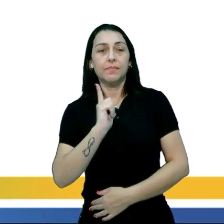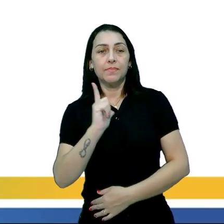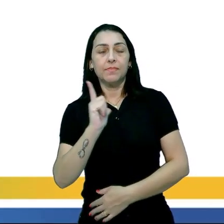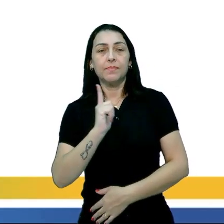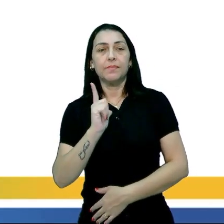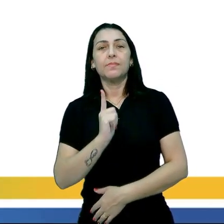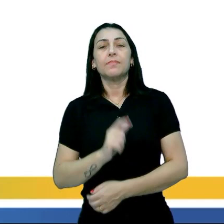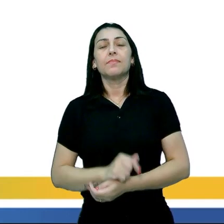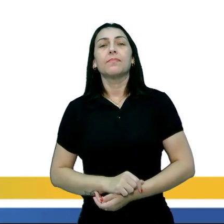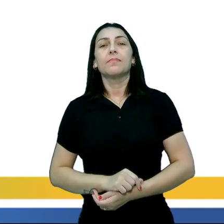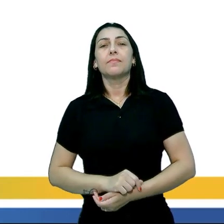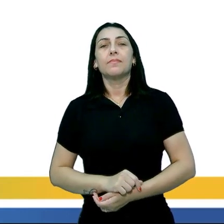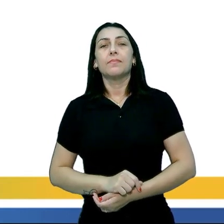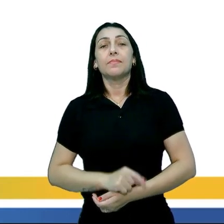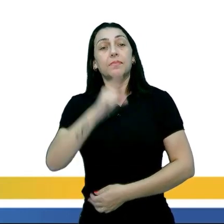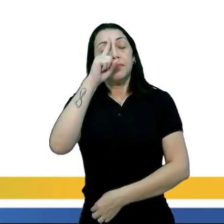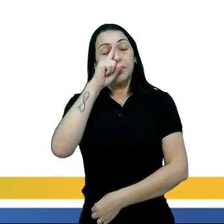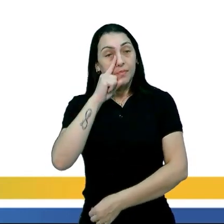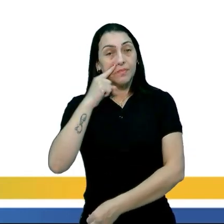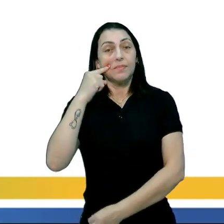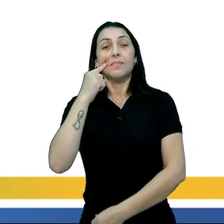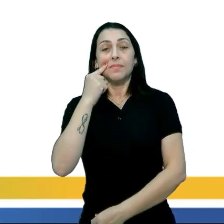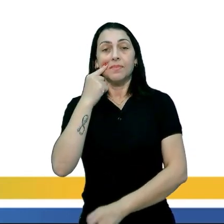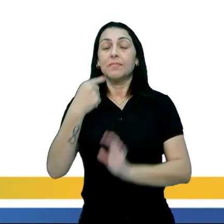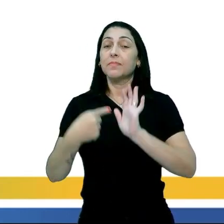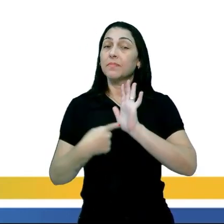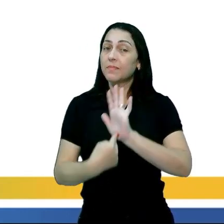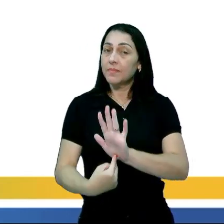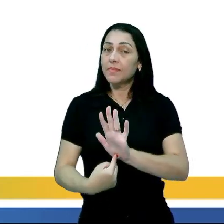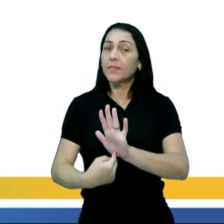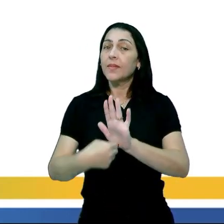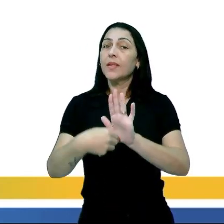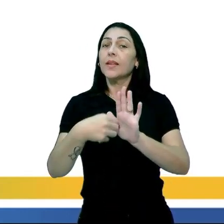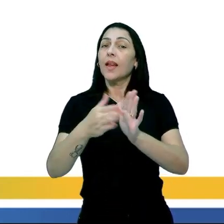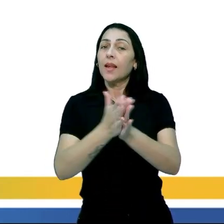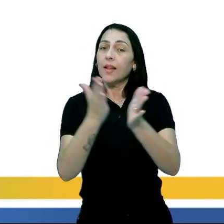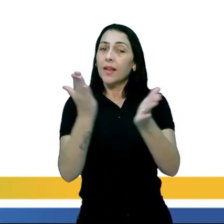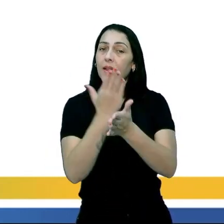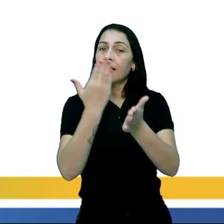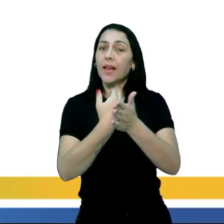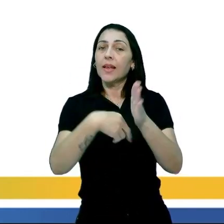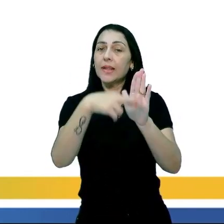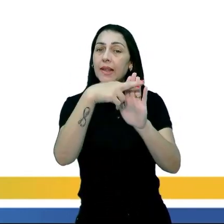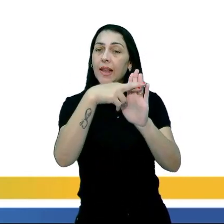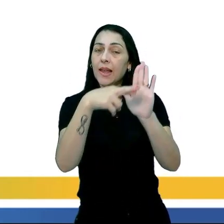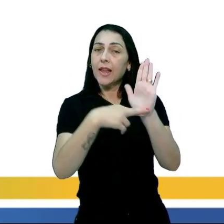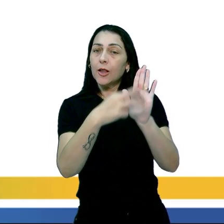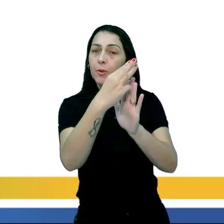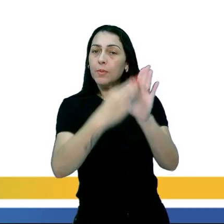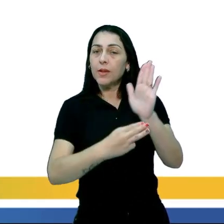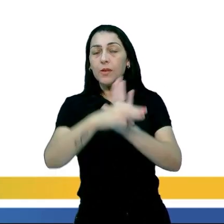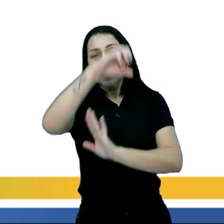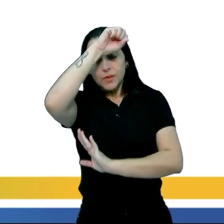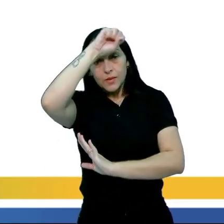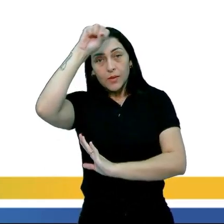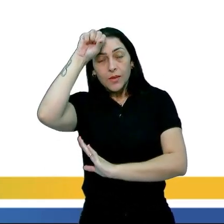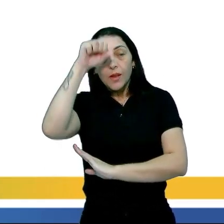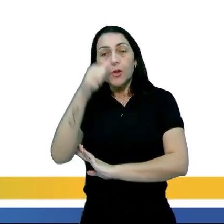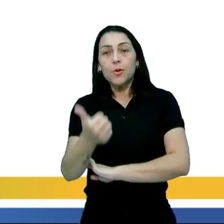aí, Émile Durkheim apresenta na obra As Regras do